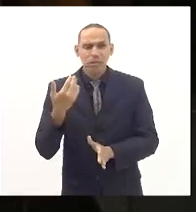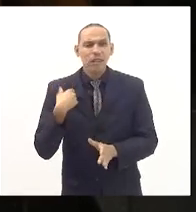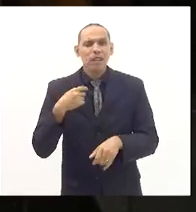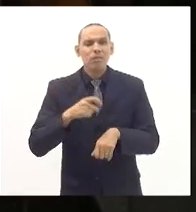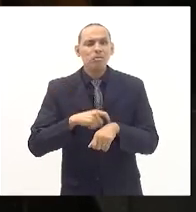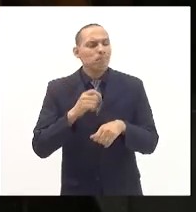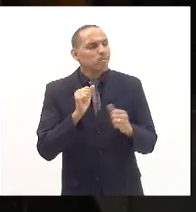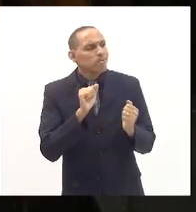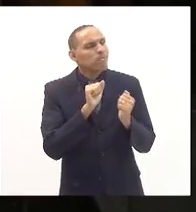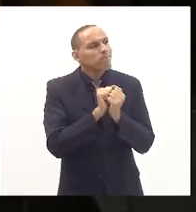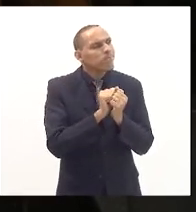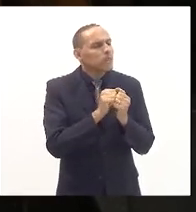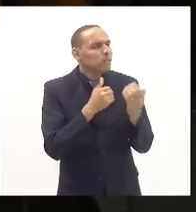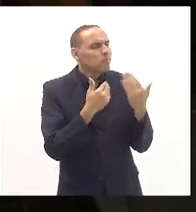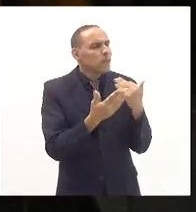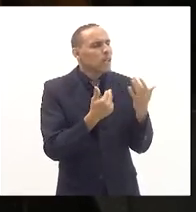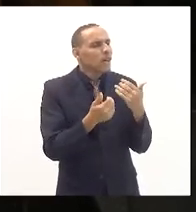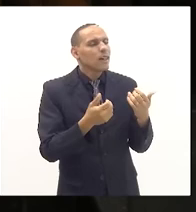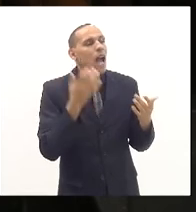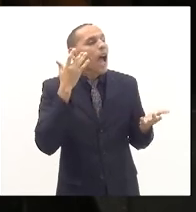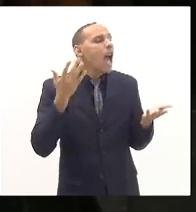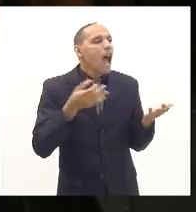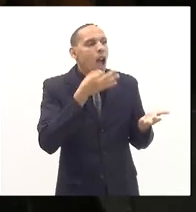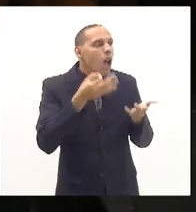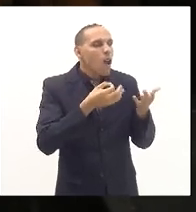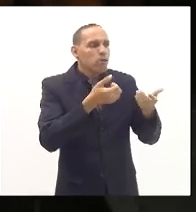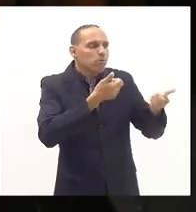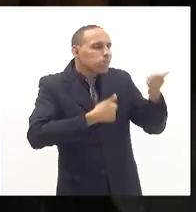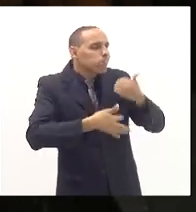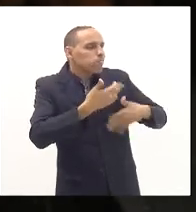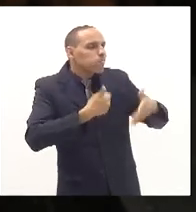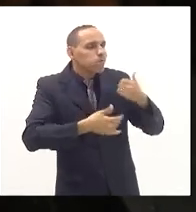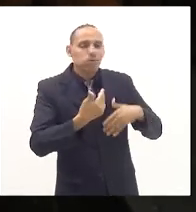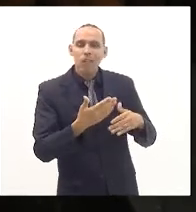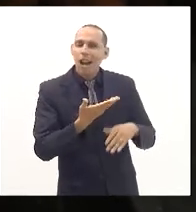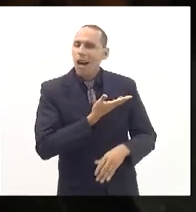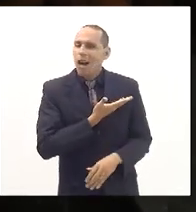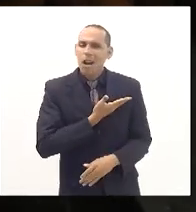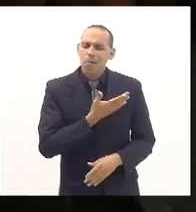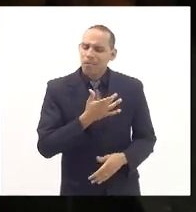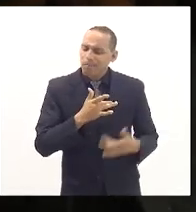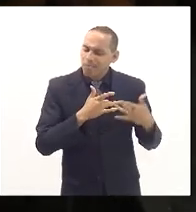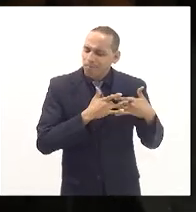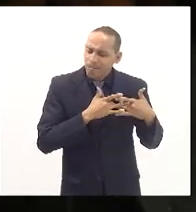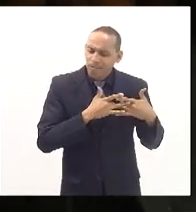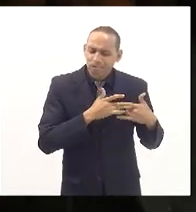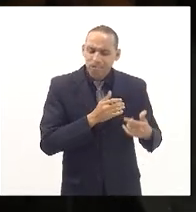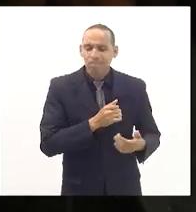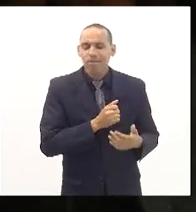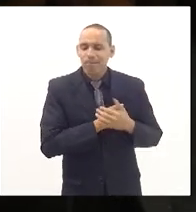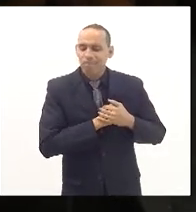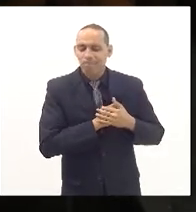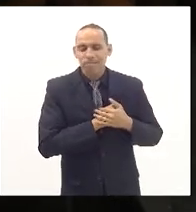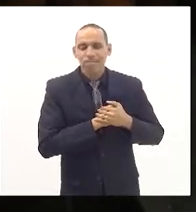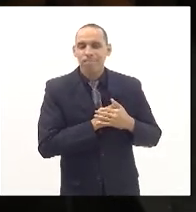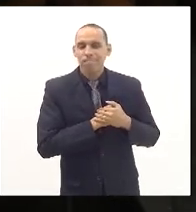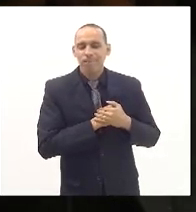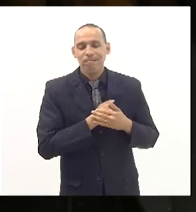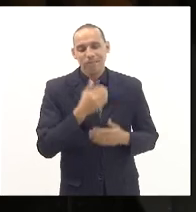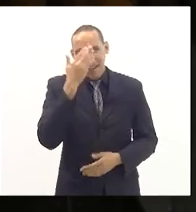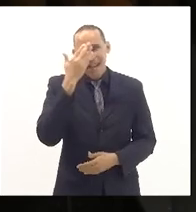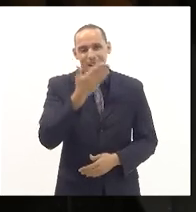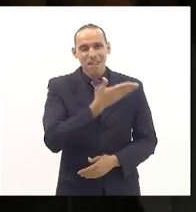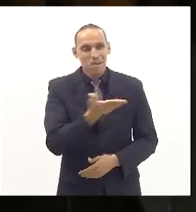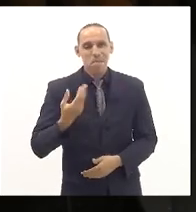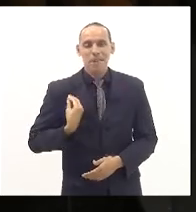tempo para querer saber o que achava respeito de alguns assuntos são meus amigos de coração eu agradeço a presença aqui também